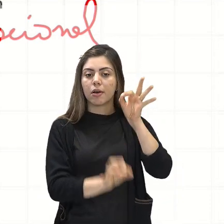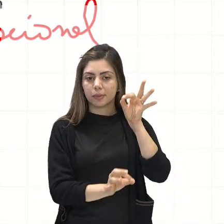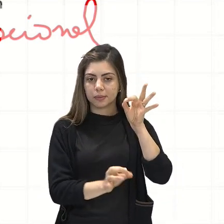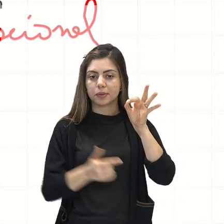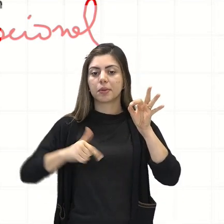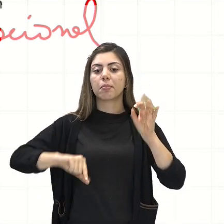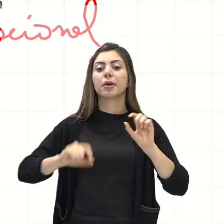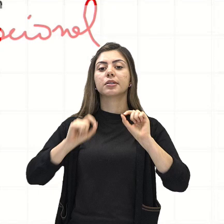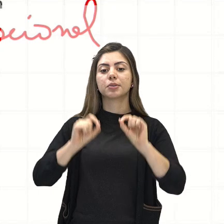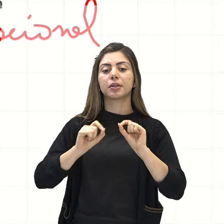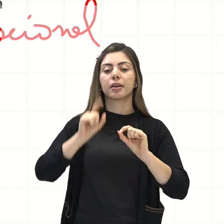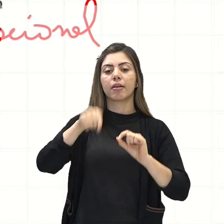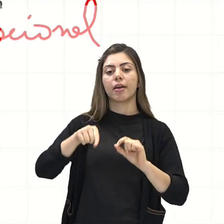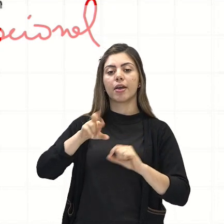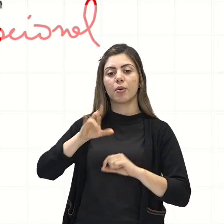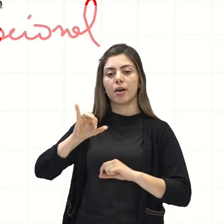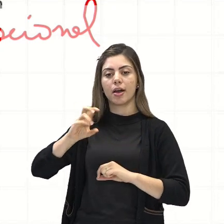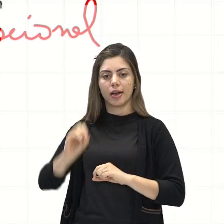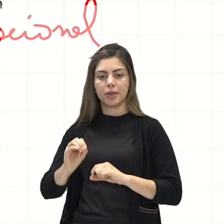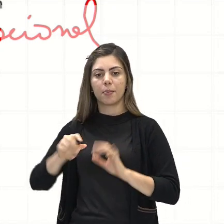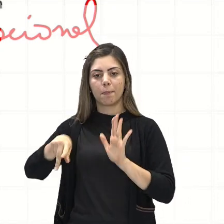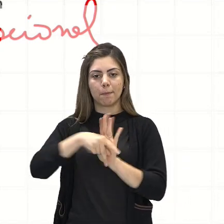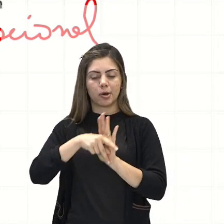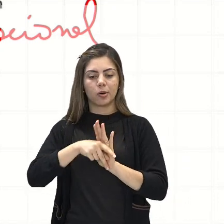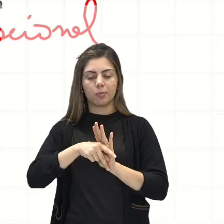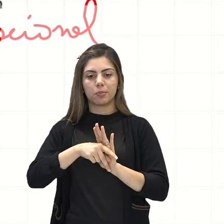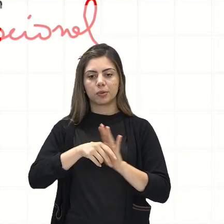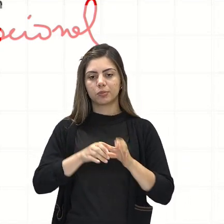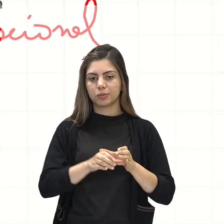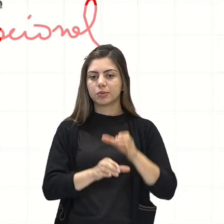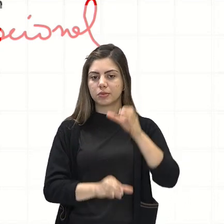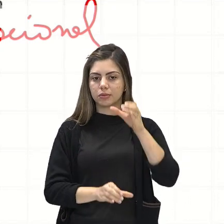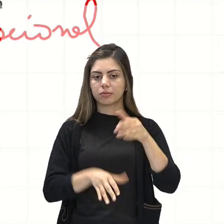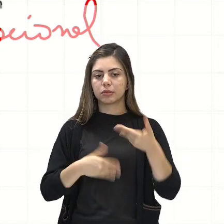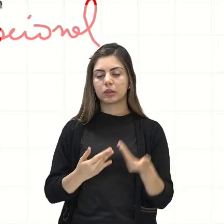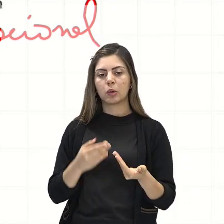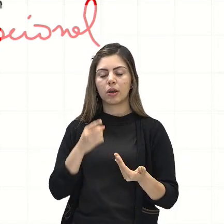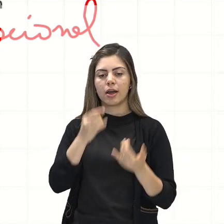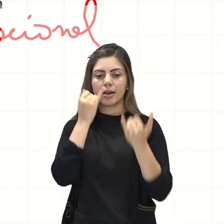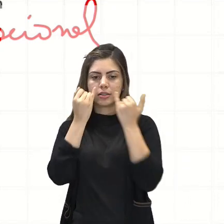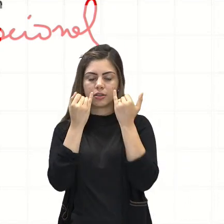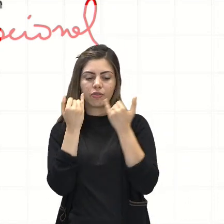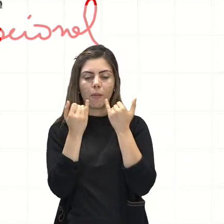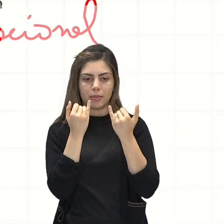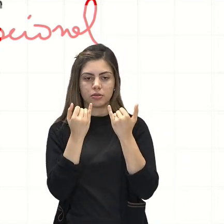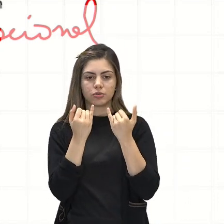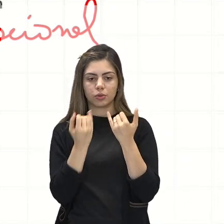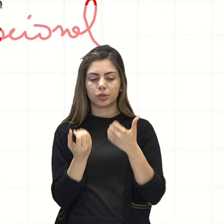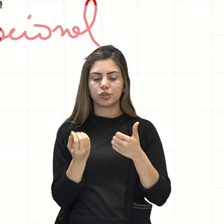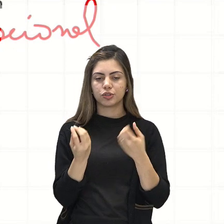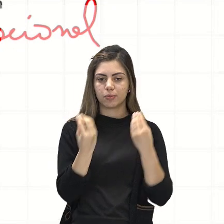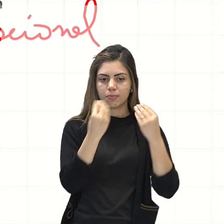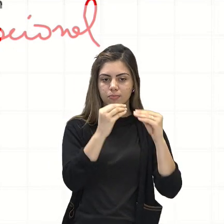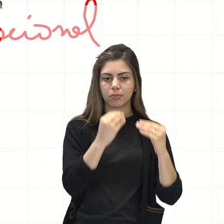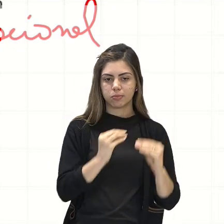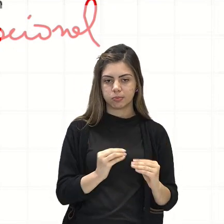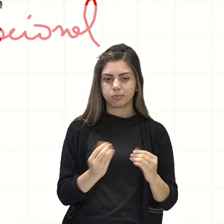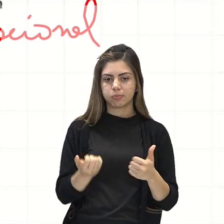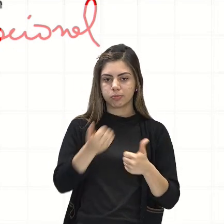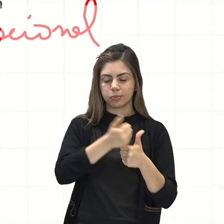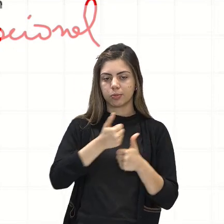do raio do cilindro. Então, realizamos as substituições do valor do raio e da altura.